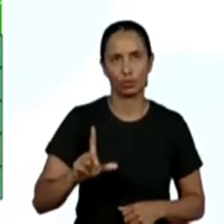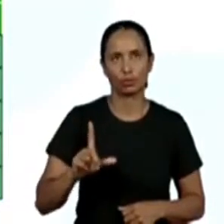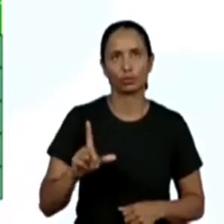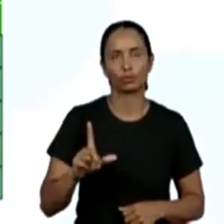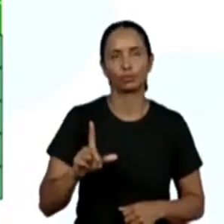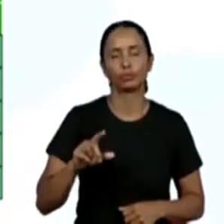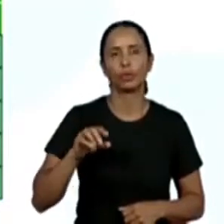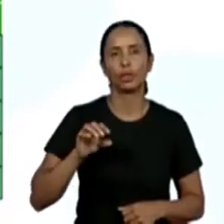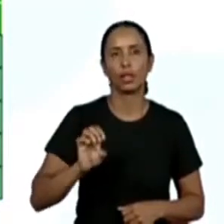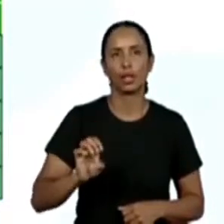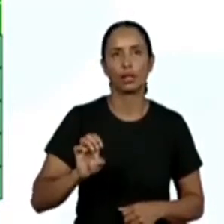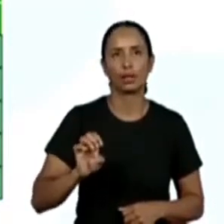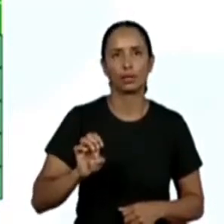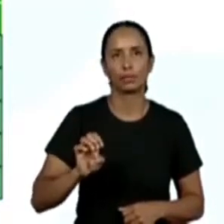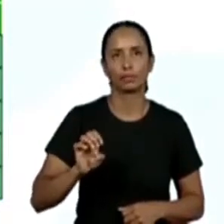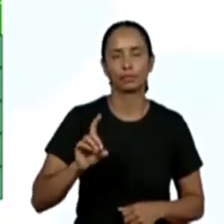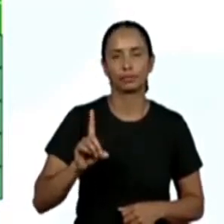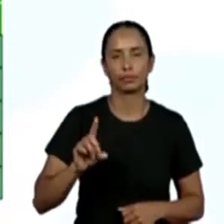e